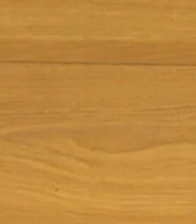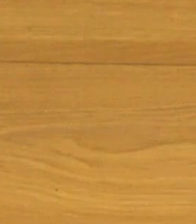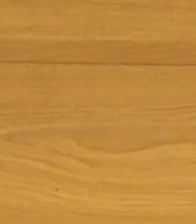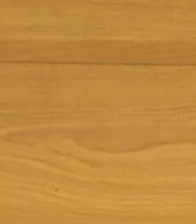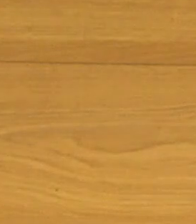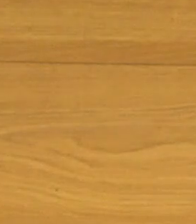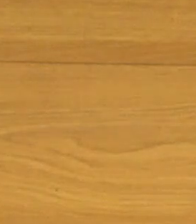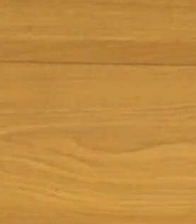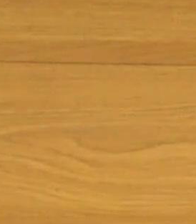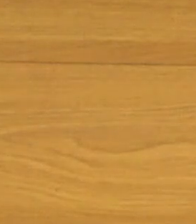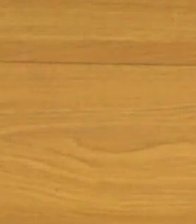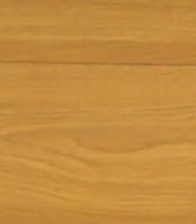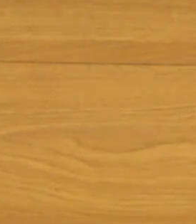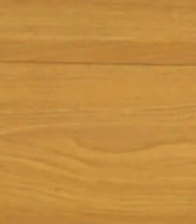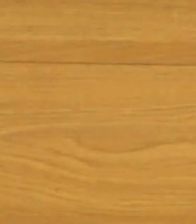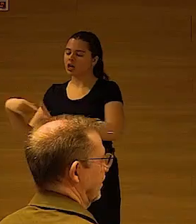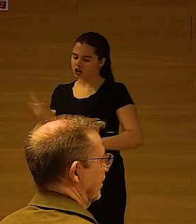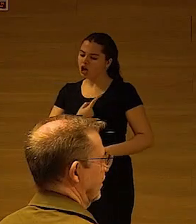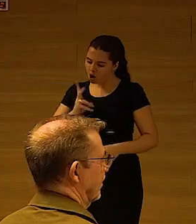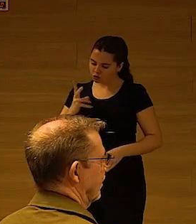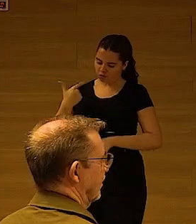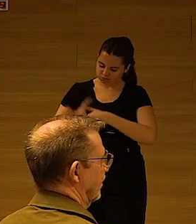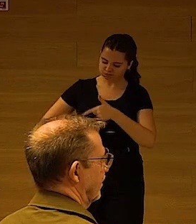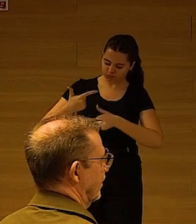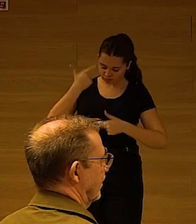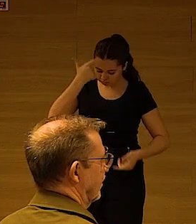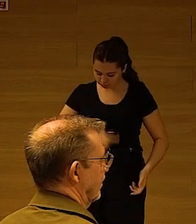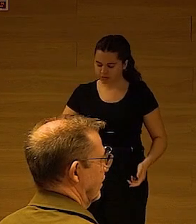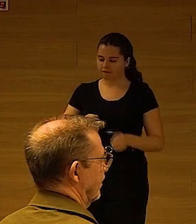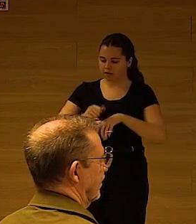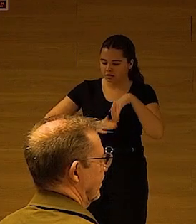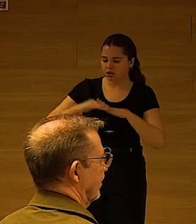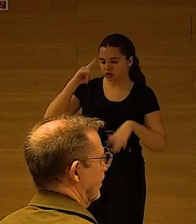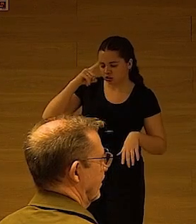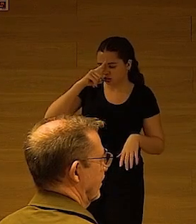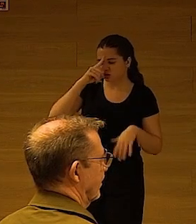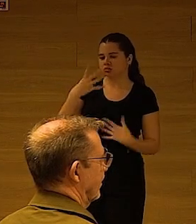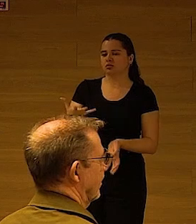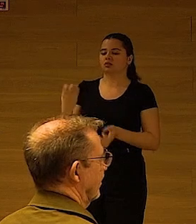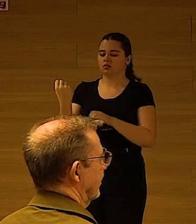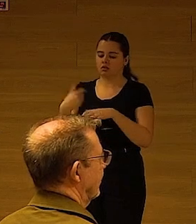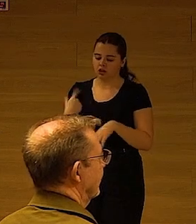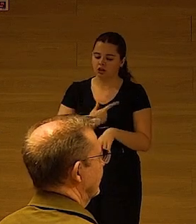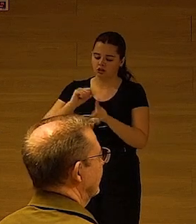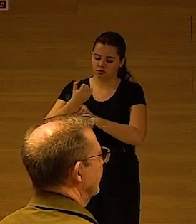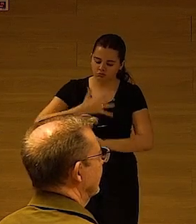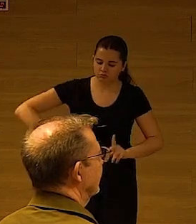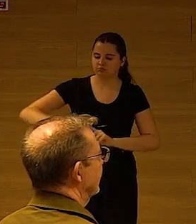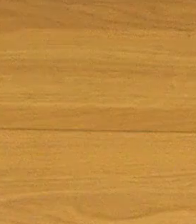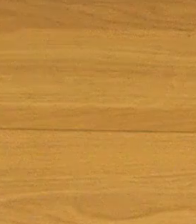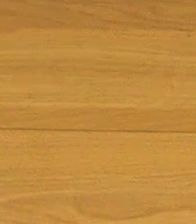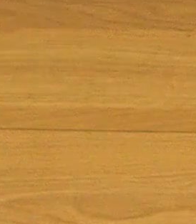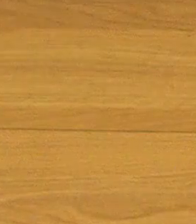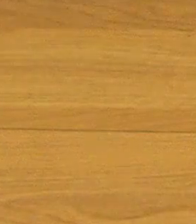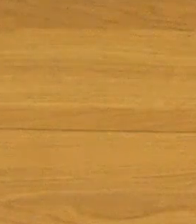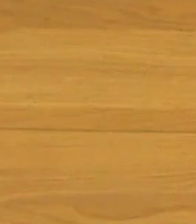ela, mas continua sendo ser produtivo de forma física, né? Nos afazeres do dia a dia, na construção da nossa sociedade. A gente